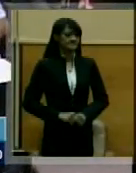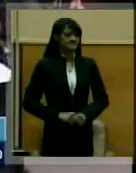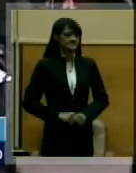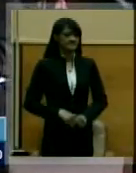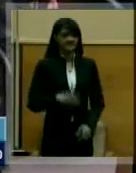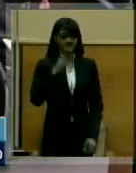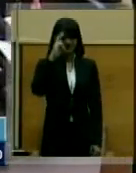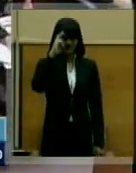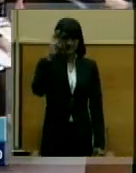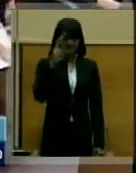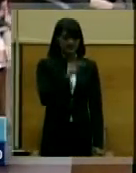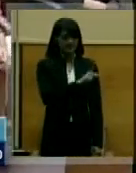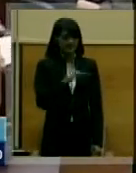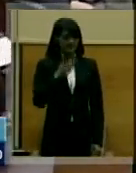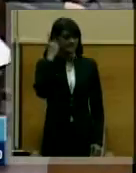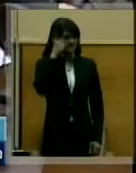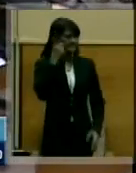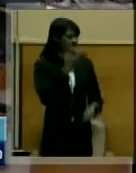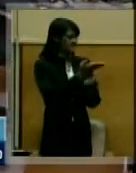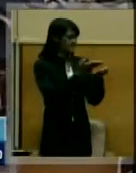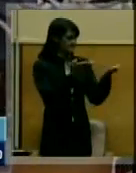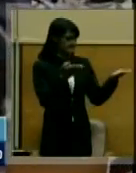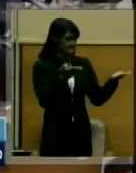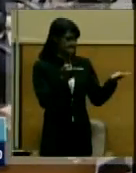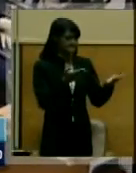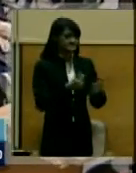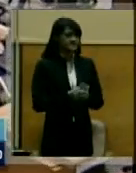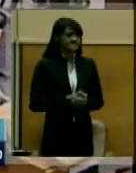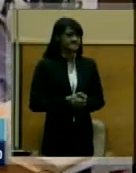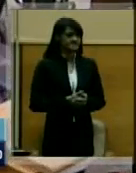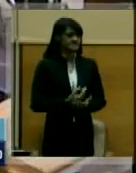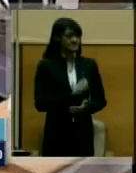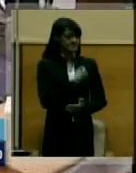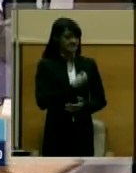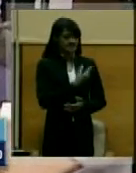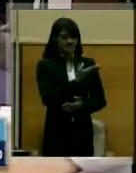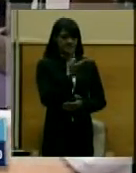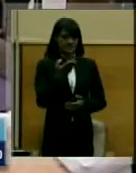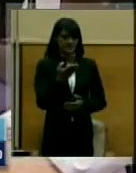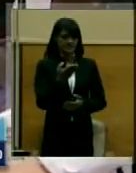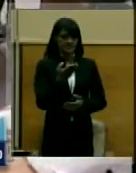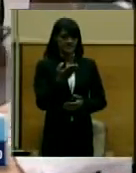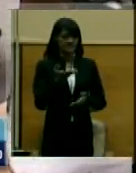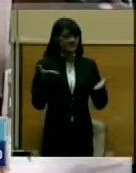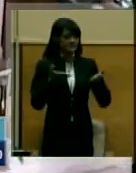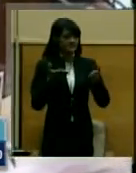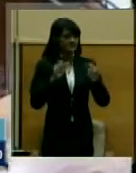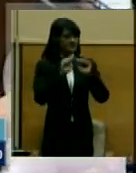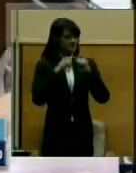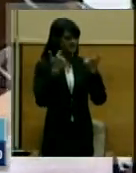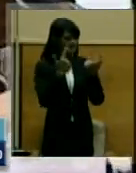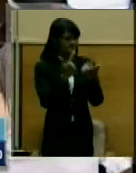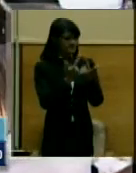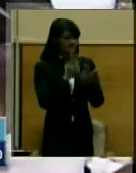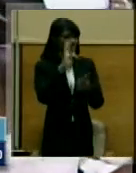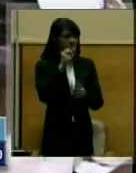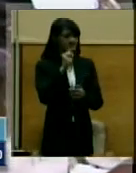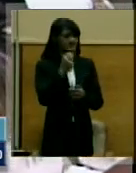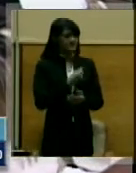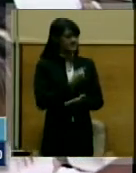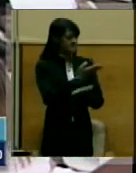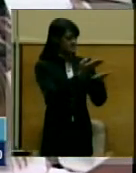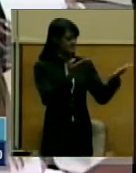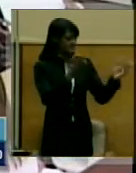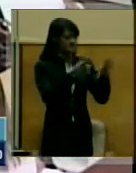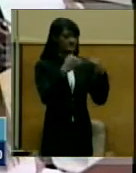Senhor presidente, senhores deputados, senhoras deputadas, senhores e senhores auxiliares desta casa, senhoras e senhores homenageados,